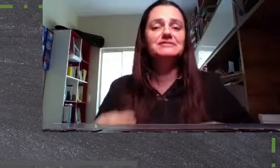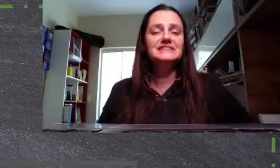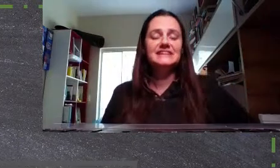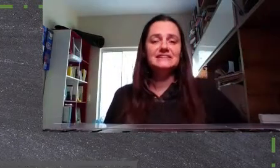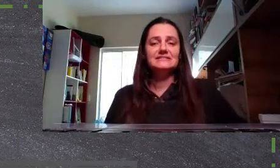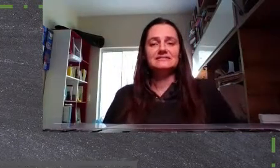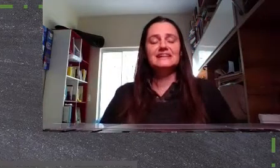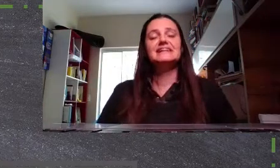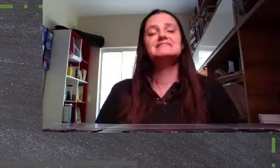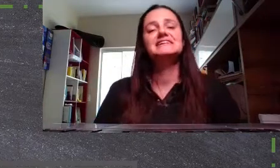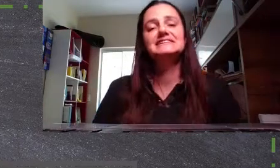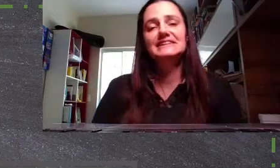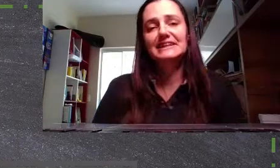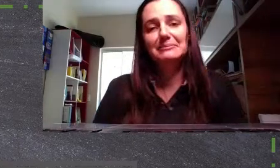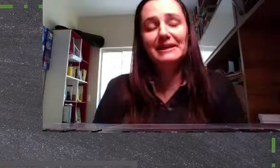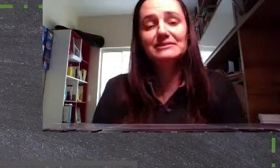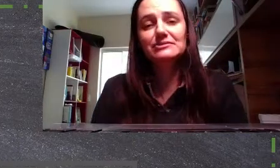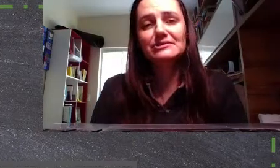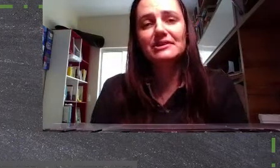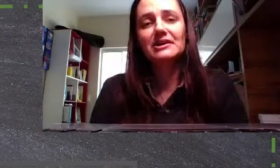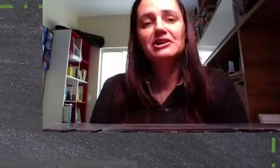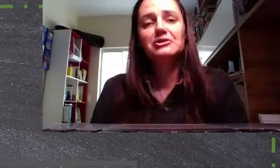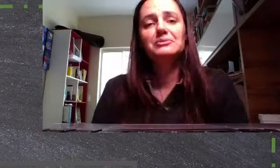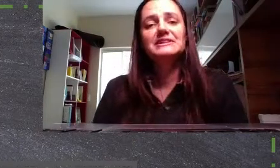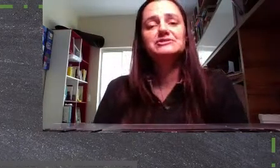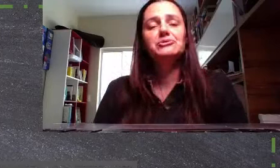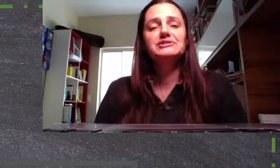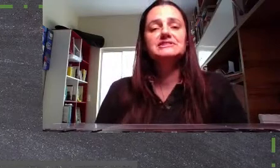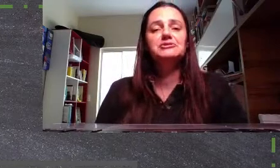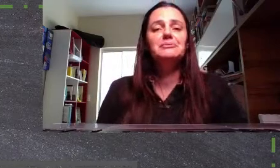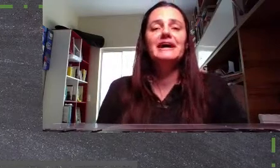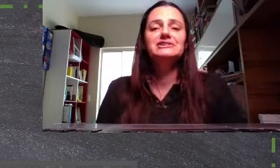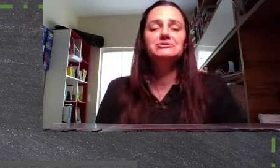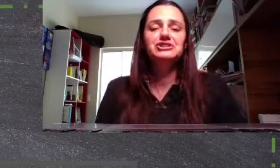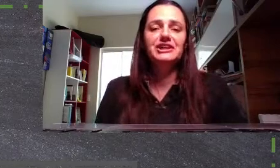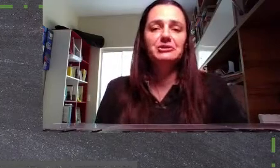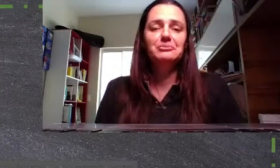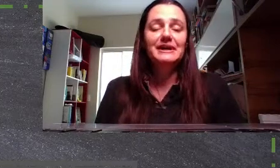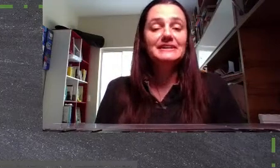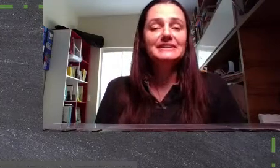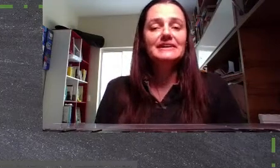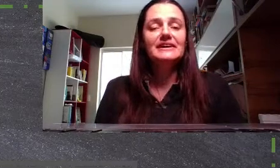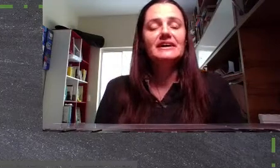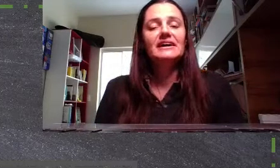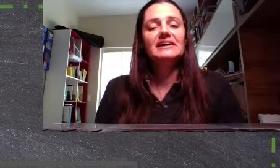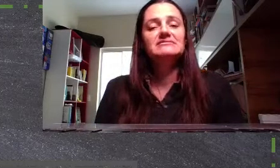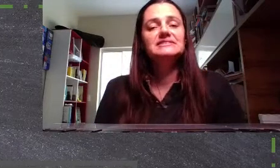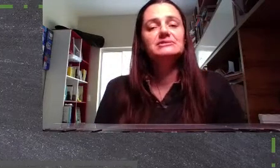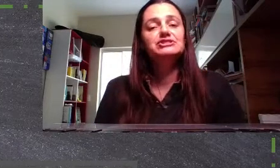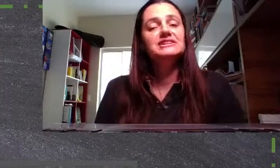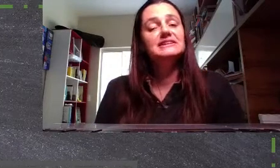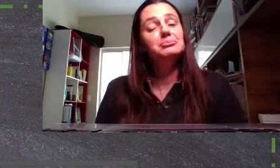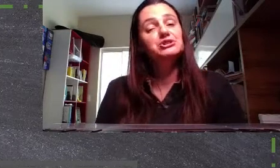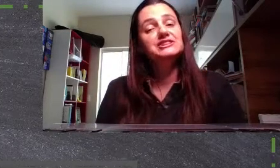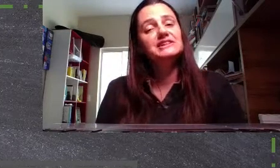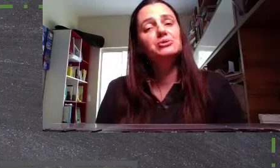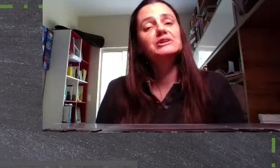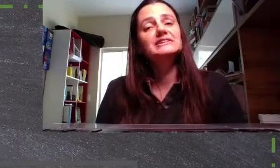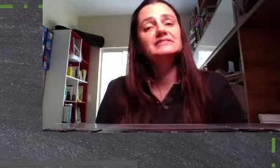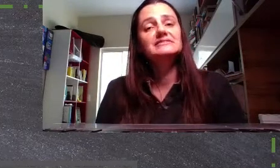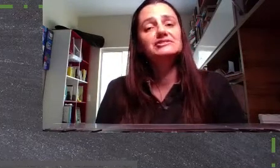muitas vezes, quando você tem na gravidez sangramento, uma das coisas que o médico te recomenda é você